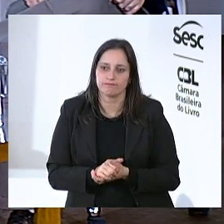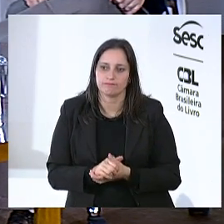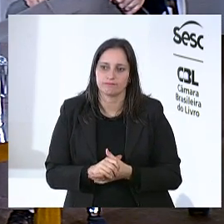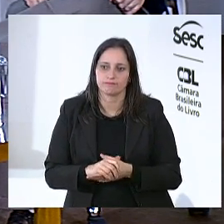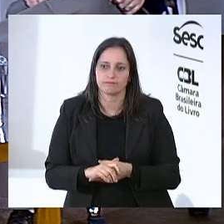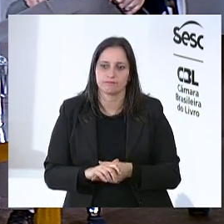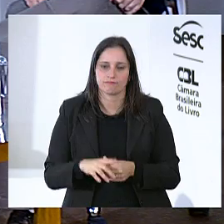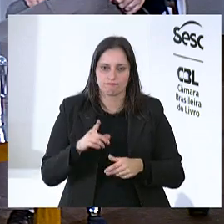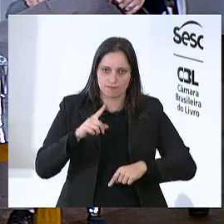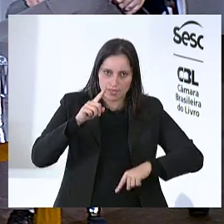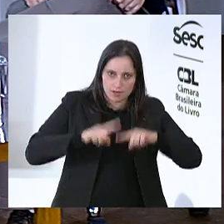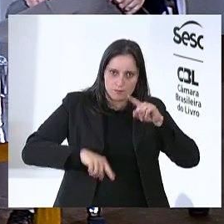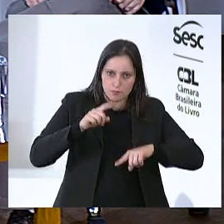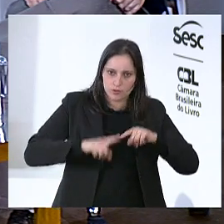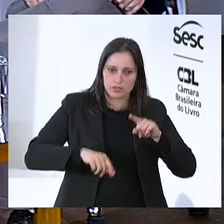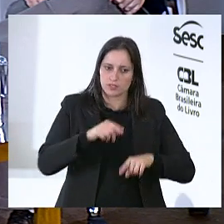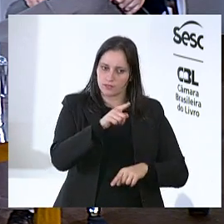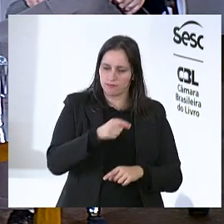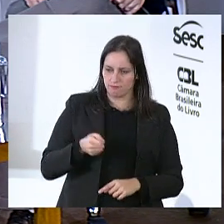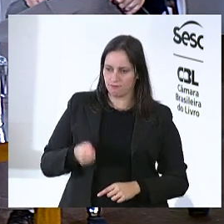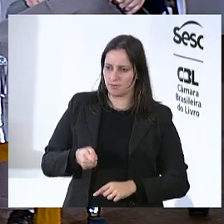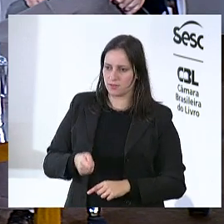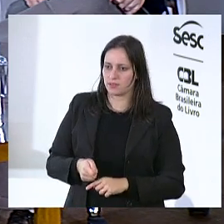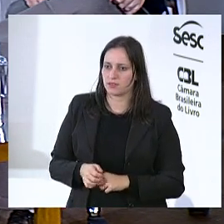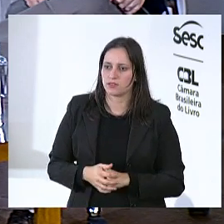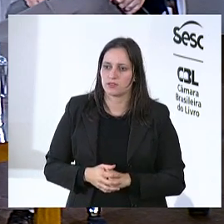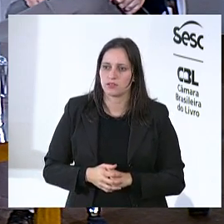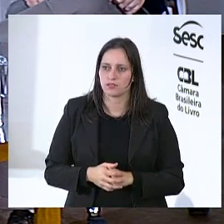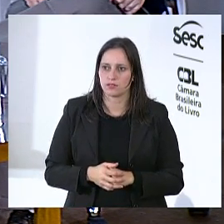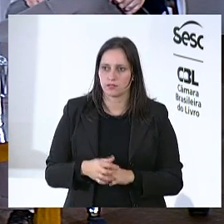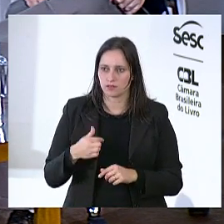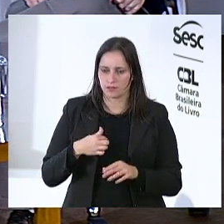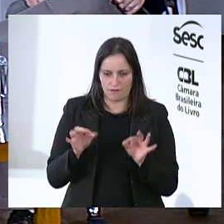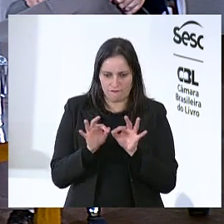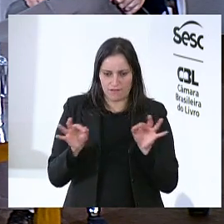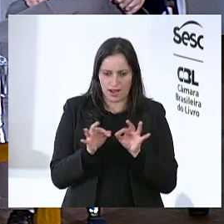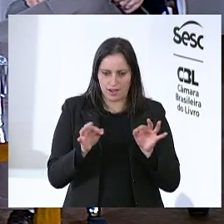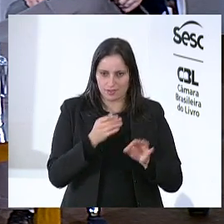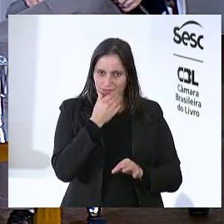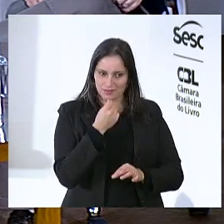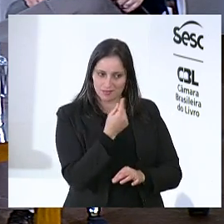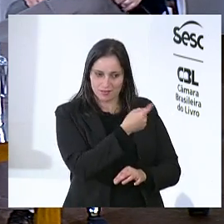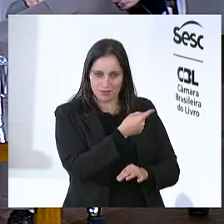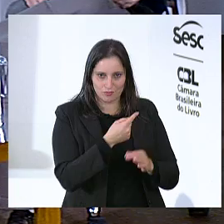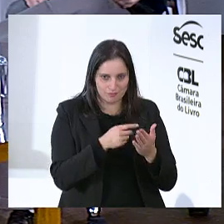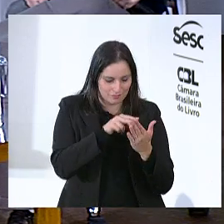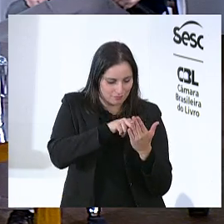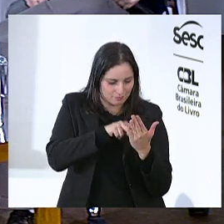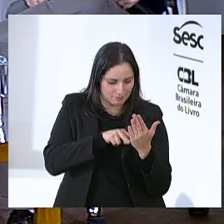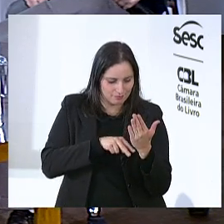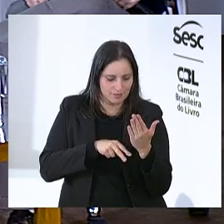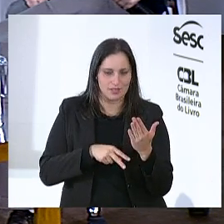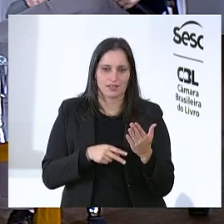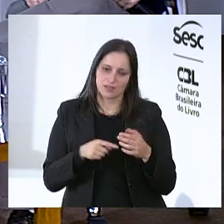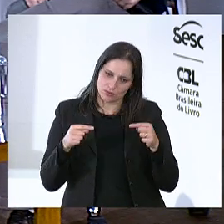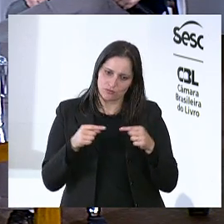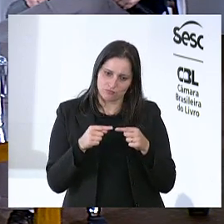a política que eles exigem, né? E a frase que o Marcos leu, né? É basicamente isso, é